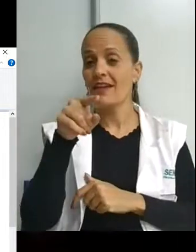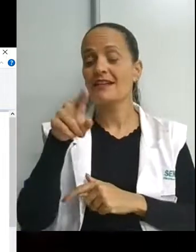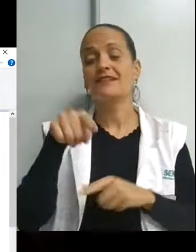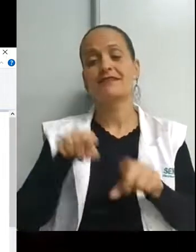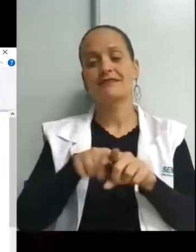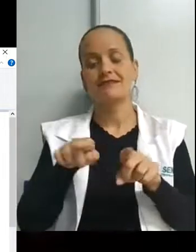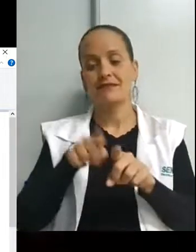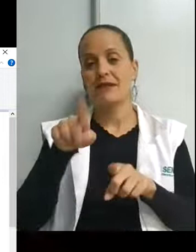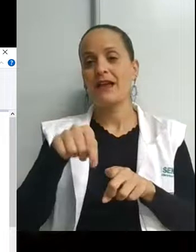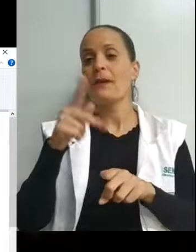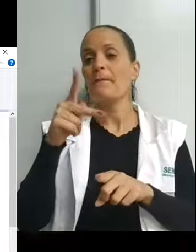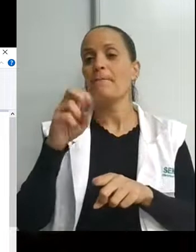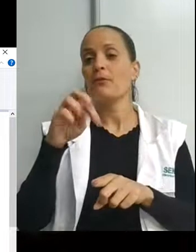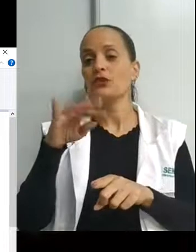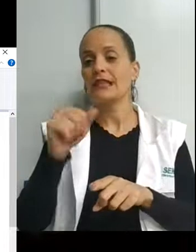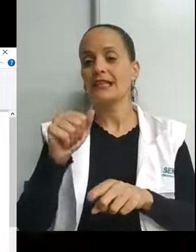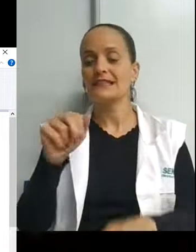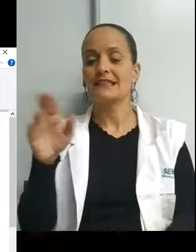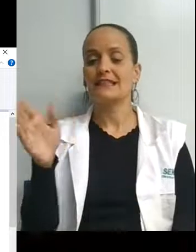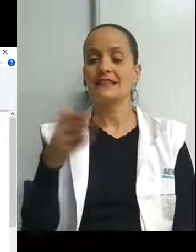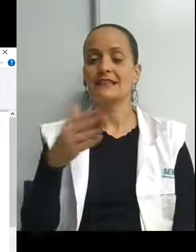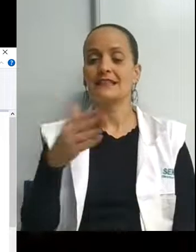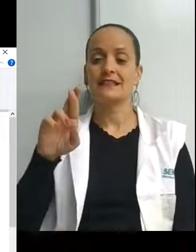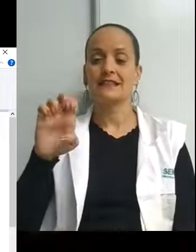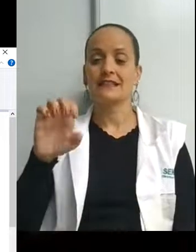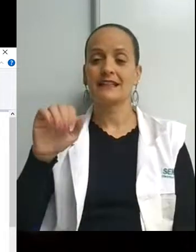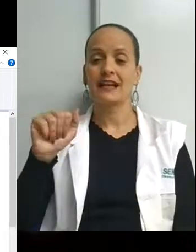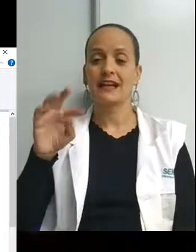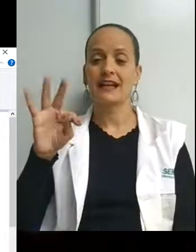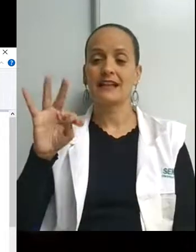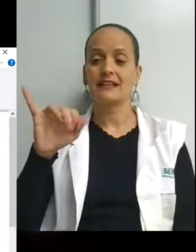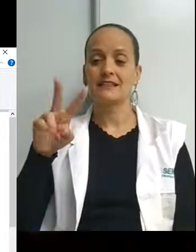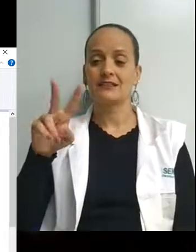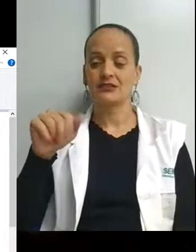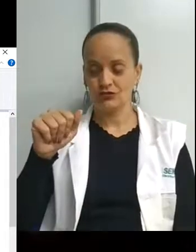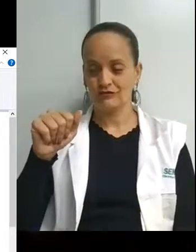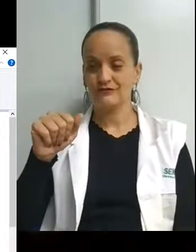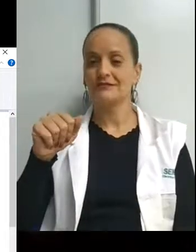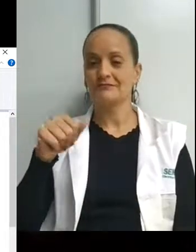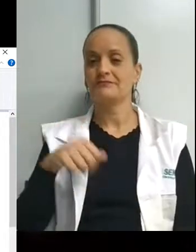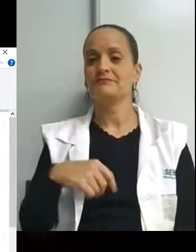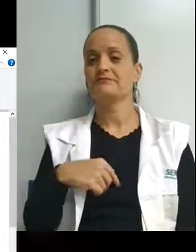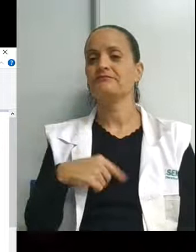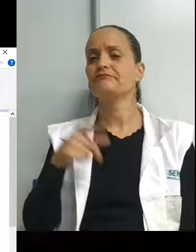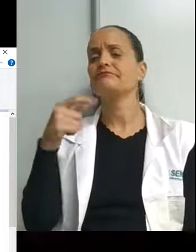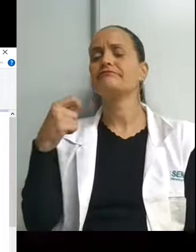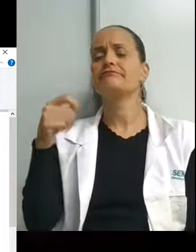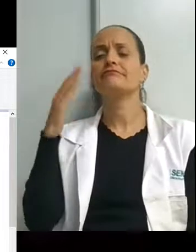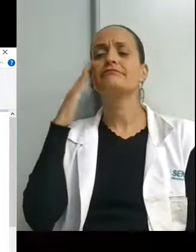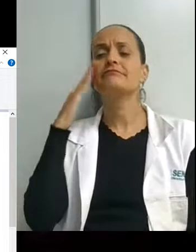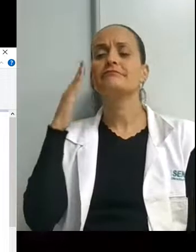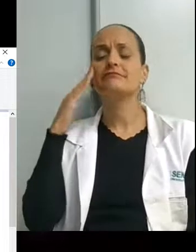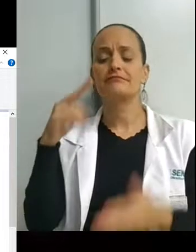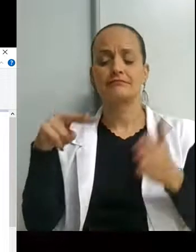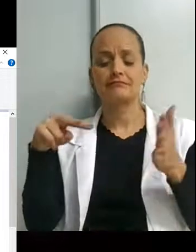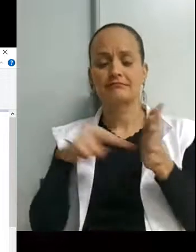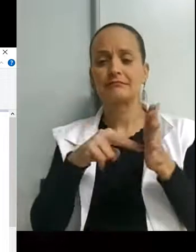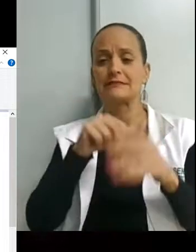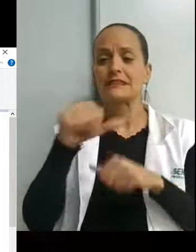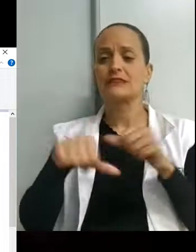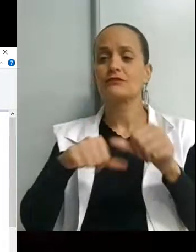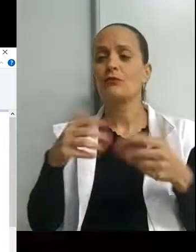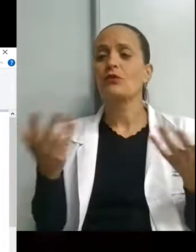Dessa potência reativa, certo? E no transformador, o que vai ser potência ativa? Vai ser realmente o que vai